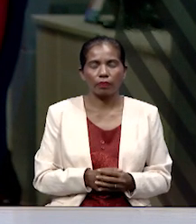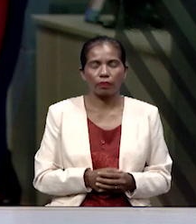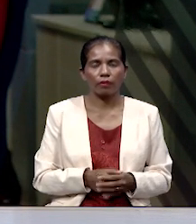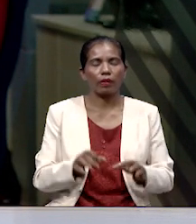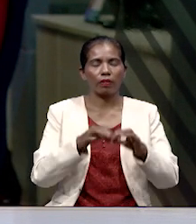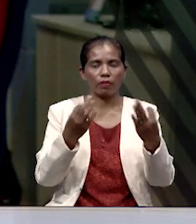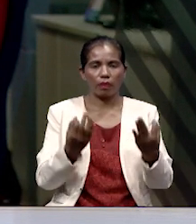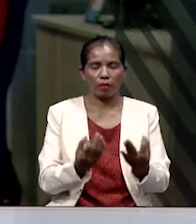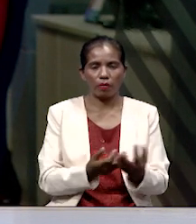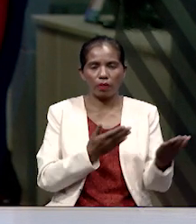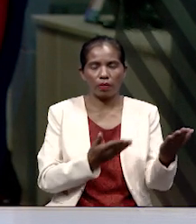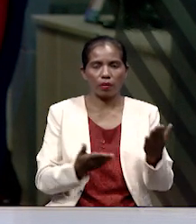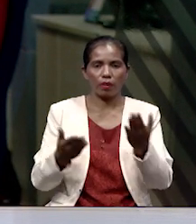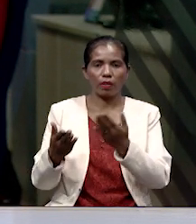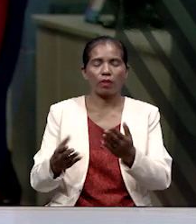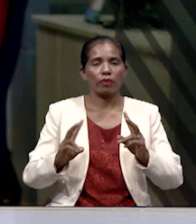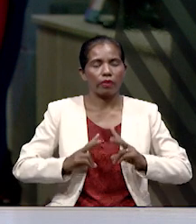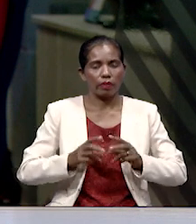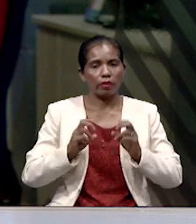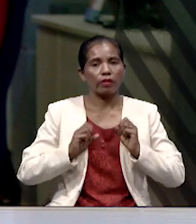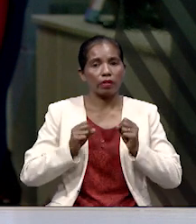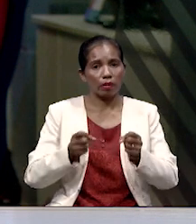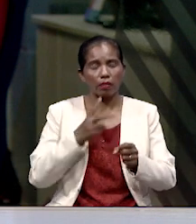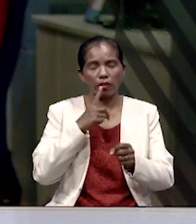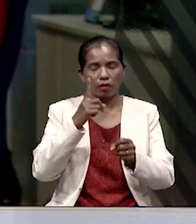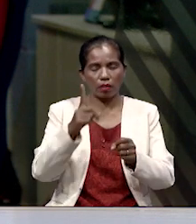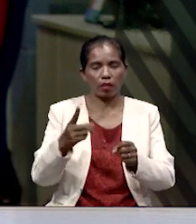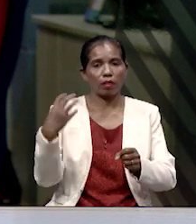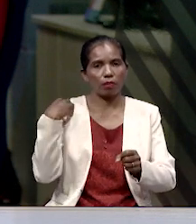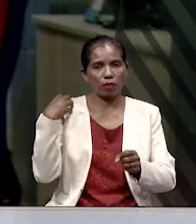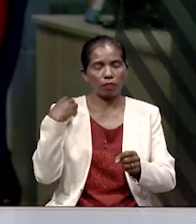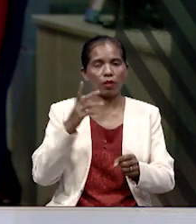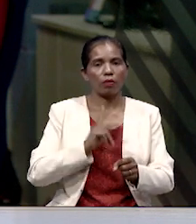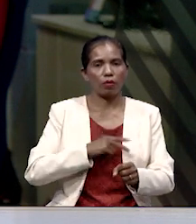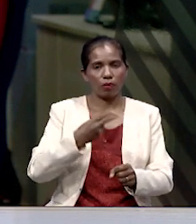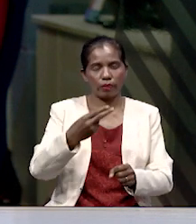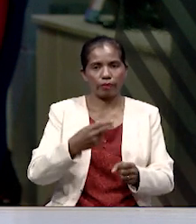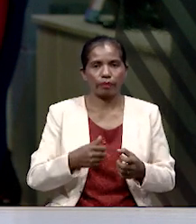Família Halot Saudoso Celestino Amaral e a minha residência Colohon.